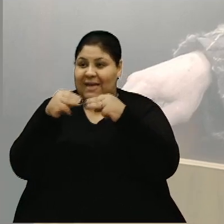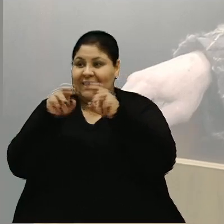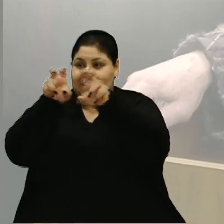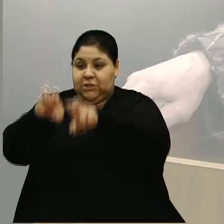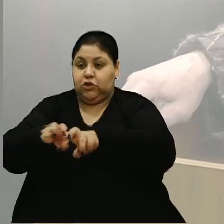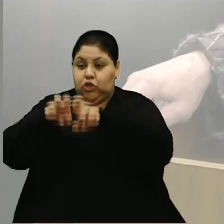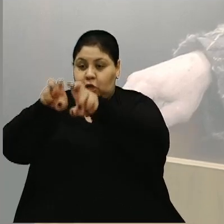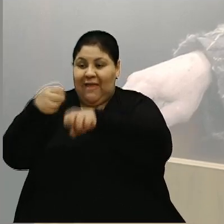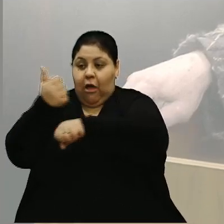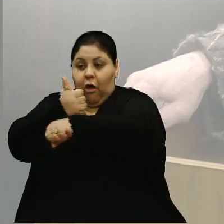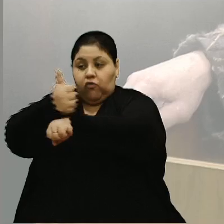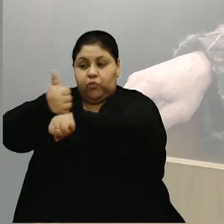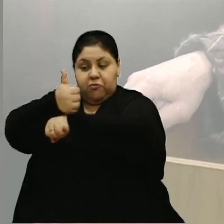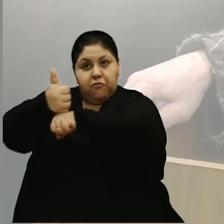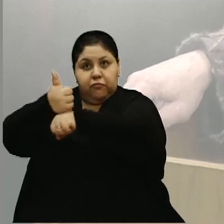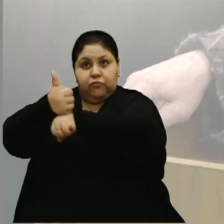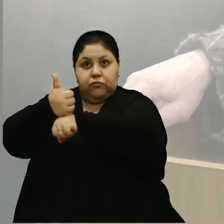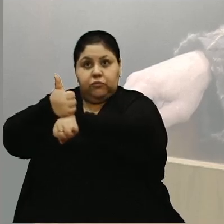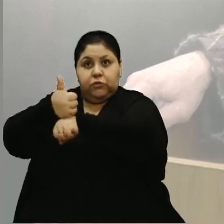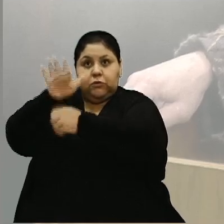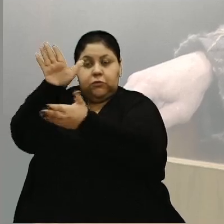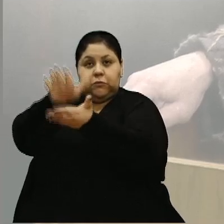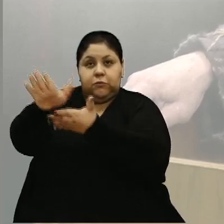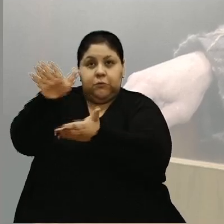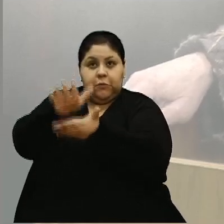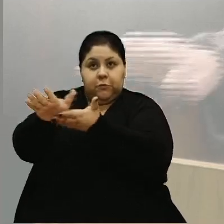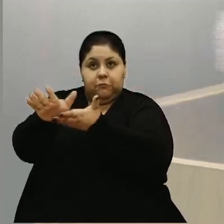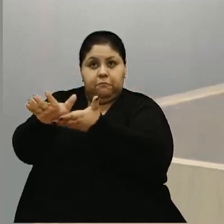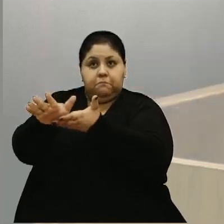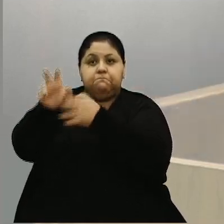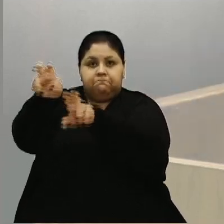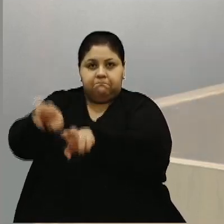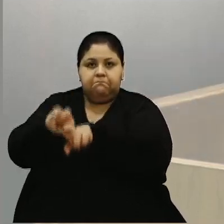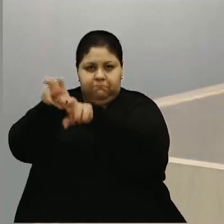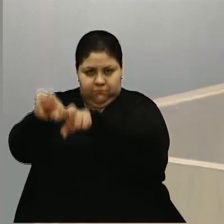aos agricultores e produtores rurais.